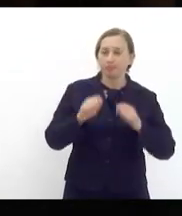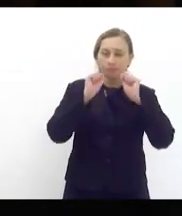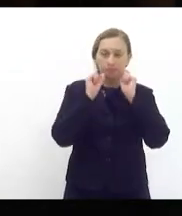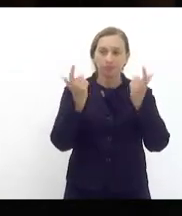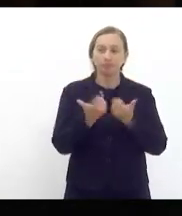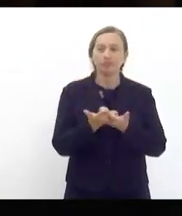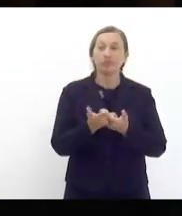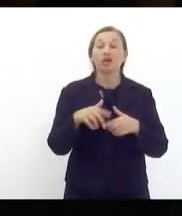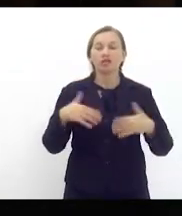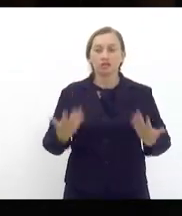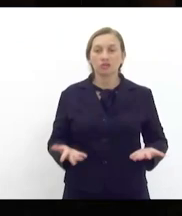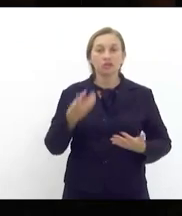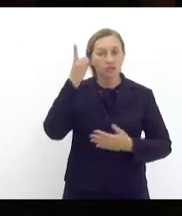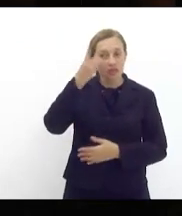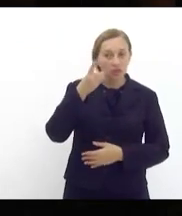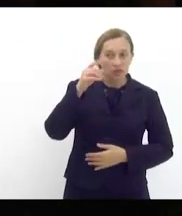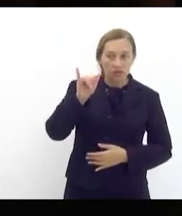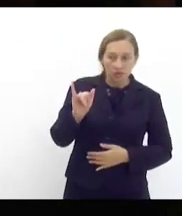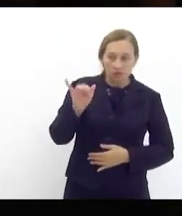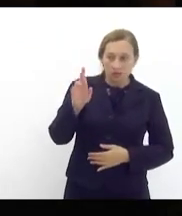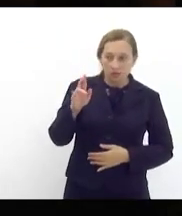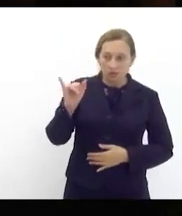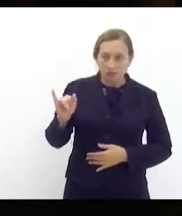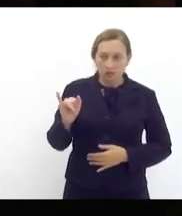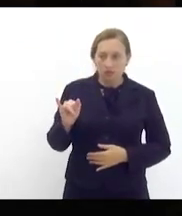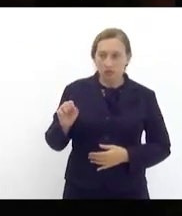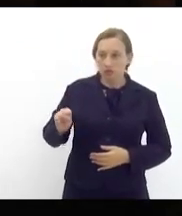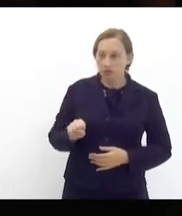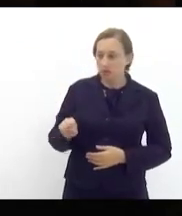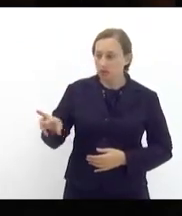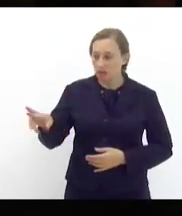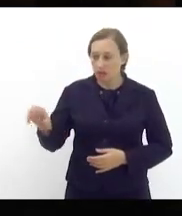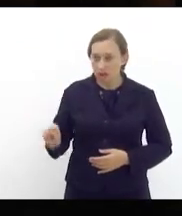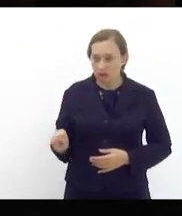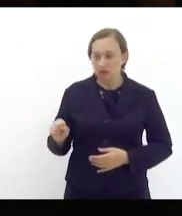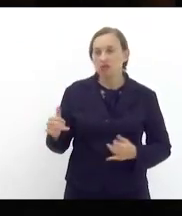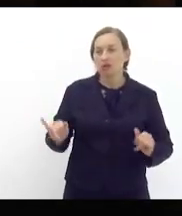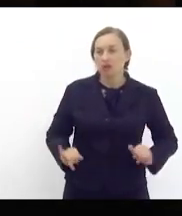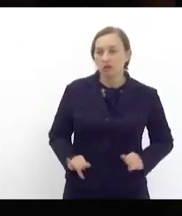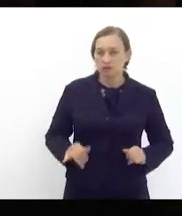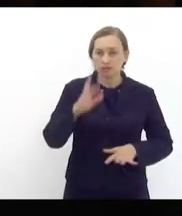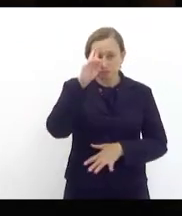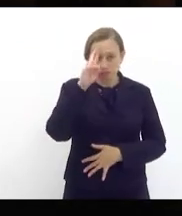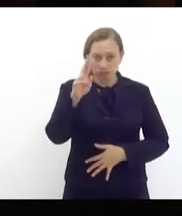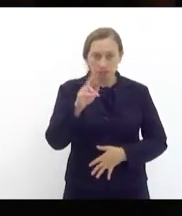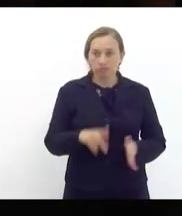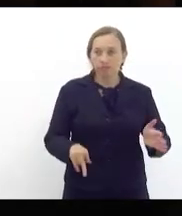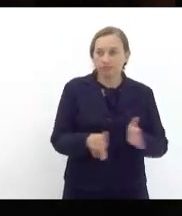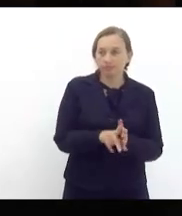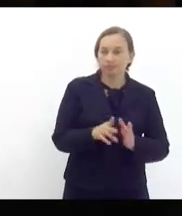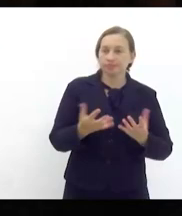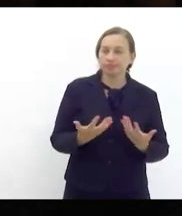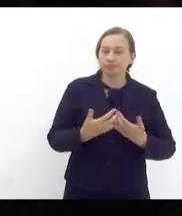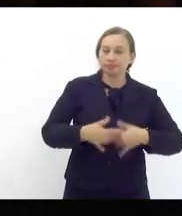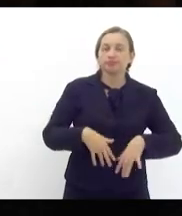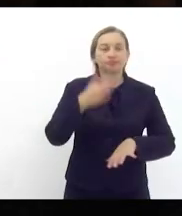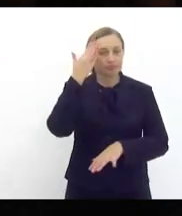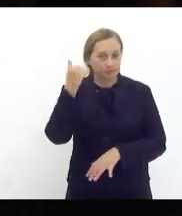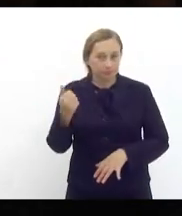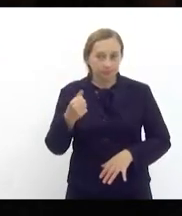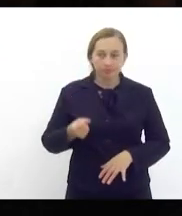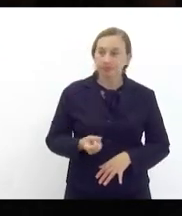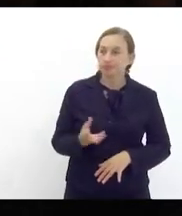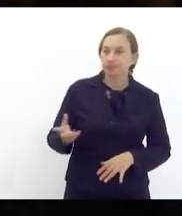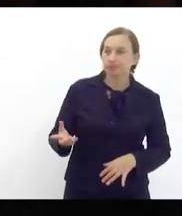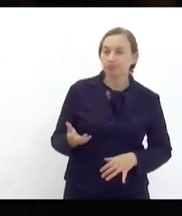Legislativa. Então, deputado Yuri, a região serrana que sofre, e vossa excelência, é de Petrópolis, sabe o quanto que essas